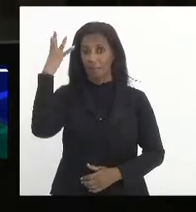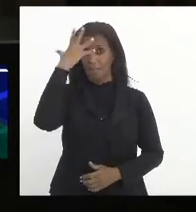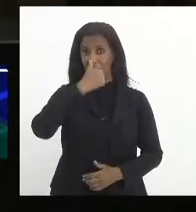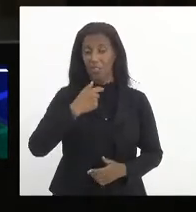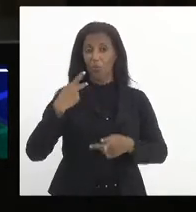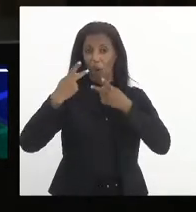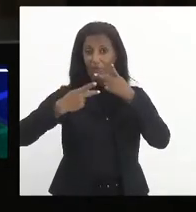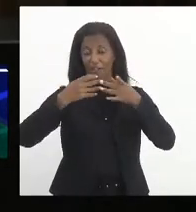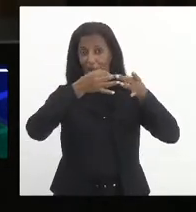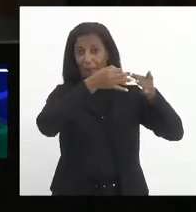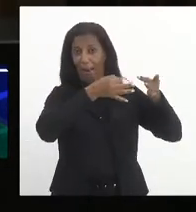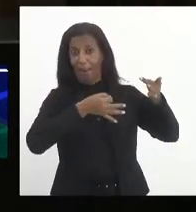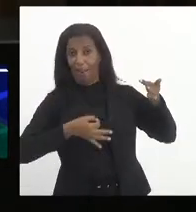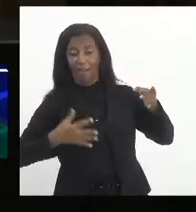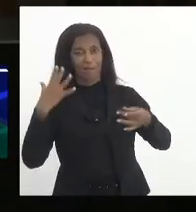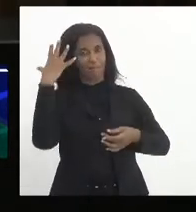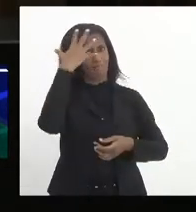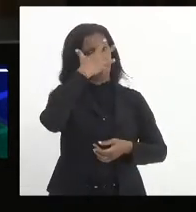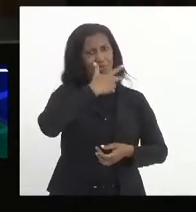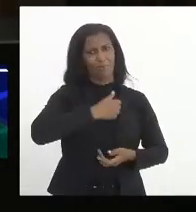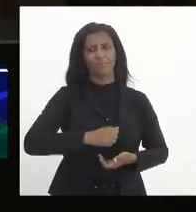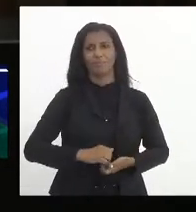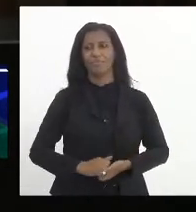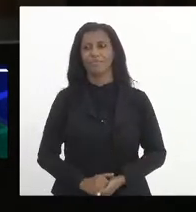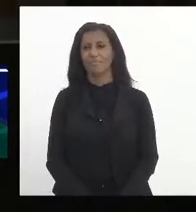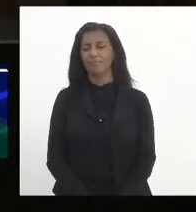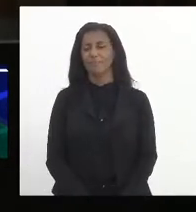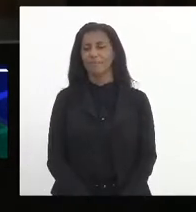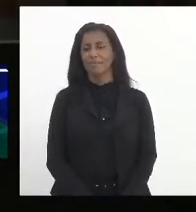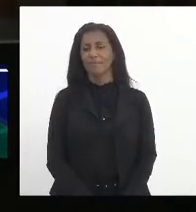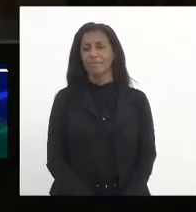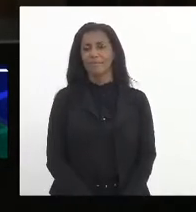o discurso é lindo